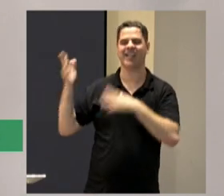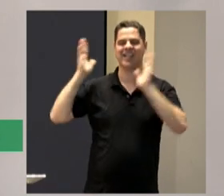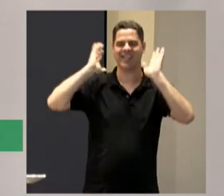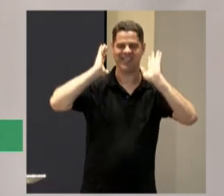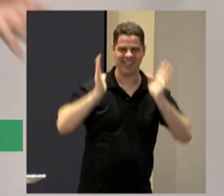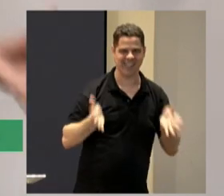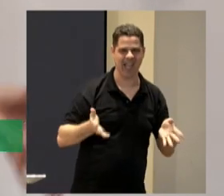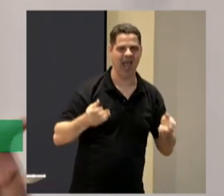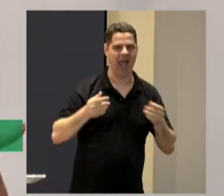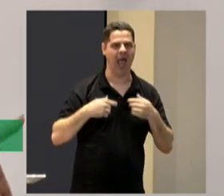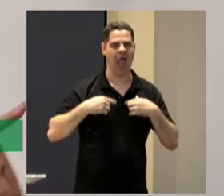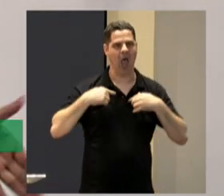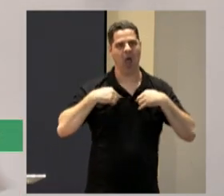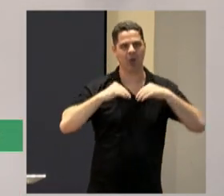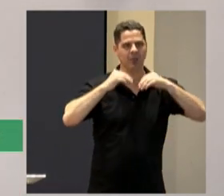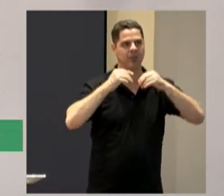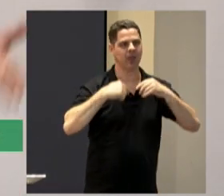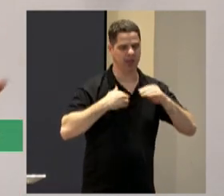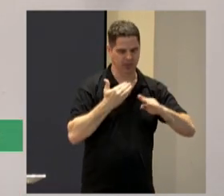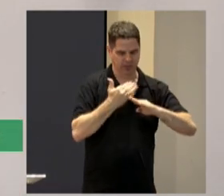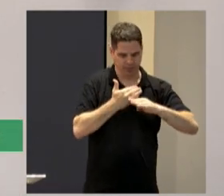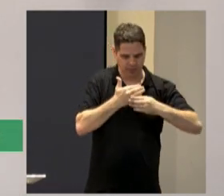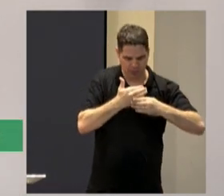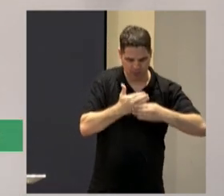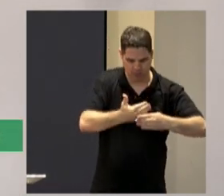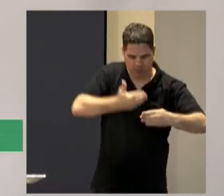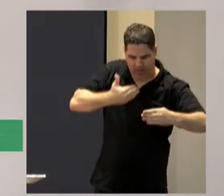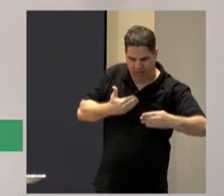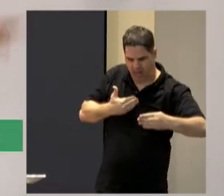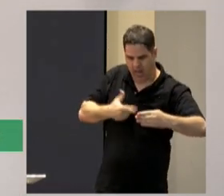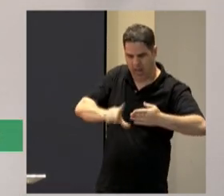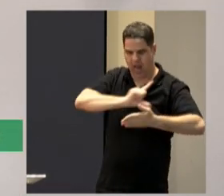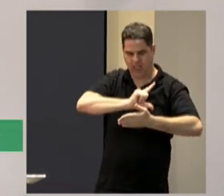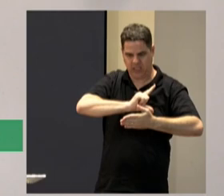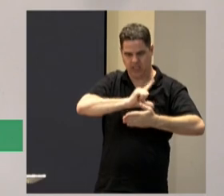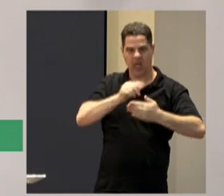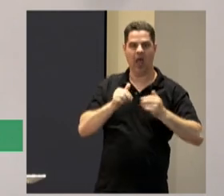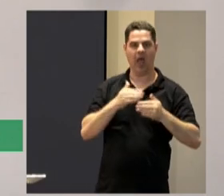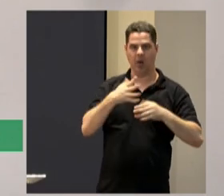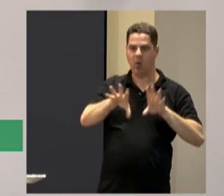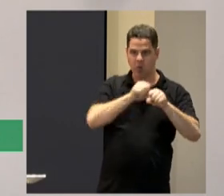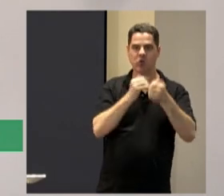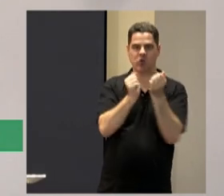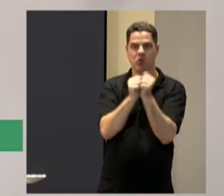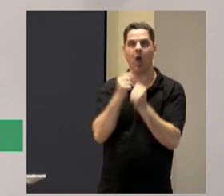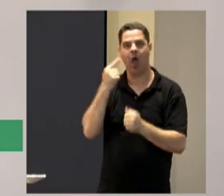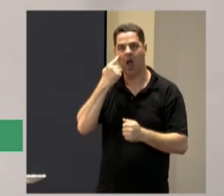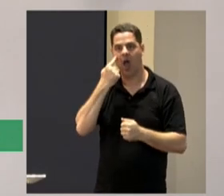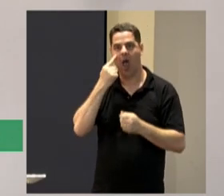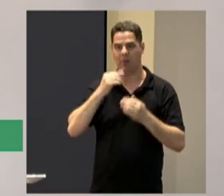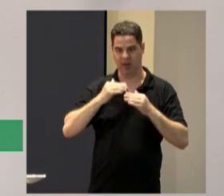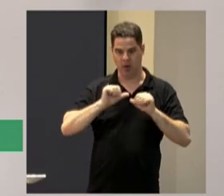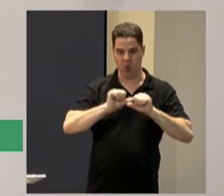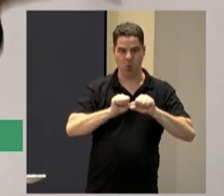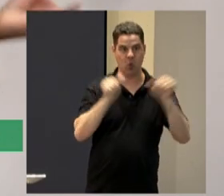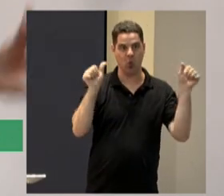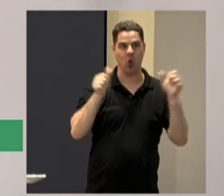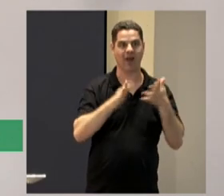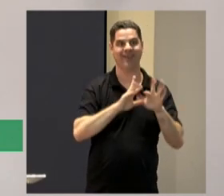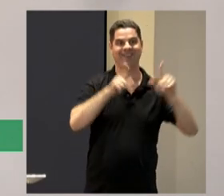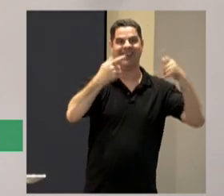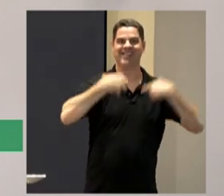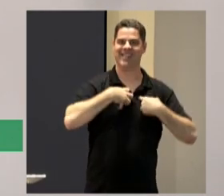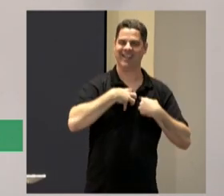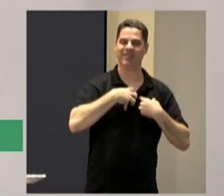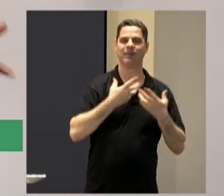um divisor de águas para mim participar da formação com a professora Geruzi. E naquela época ainda,